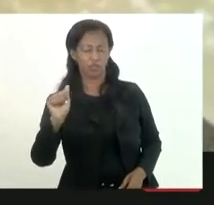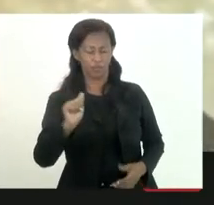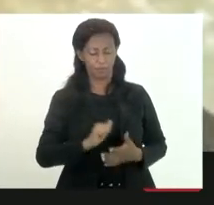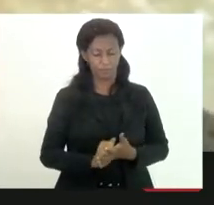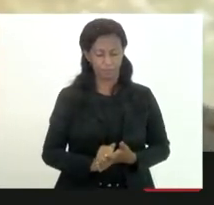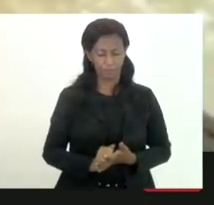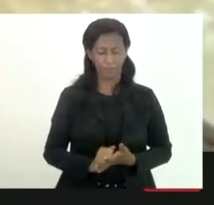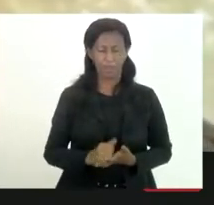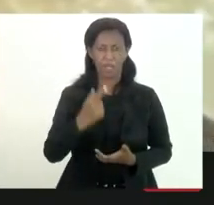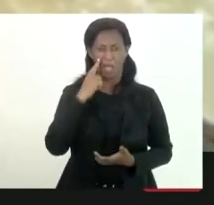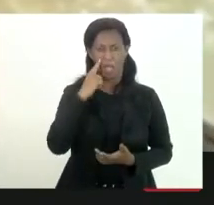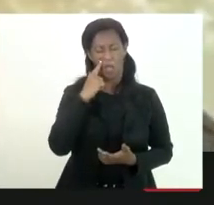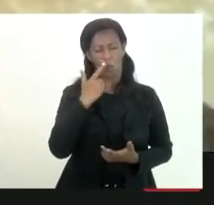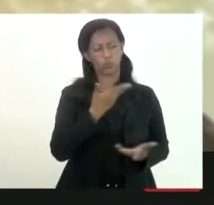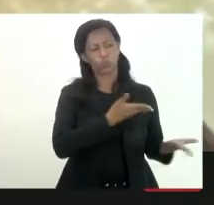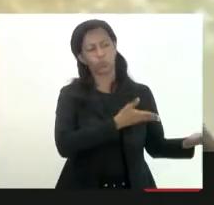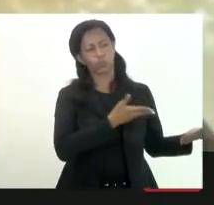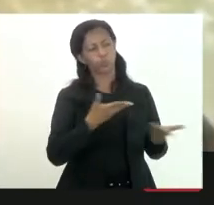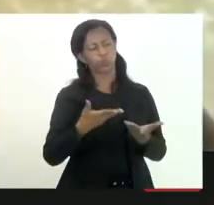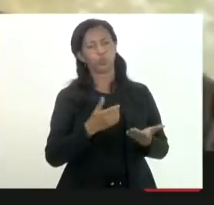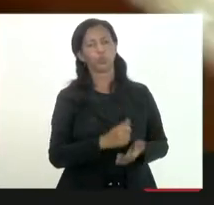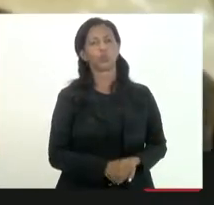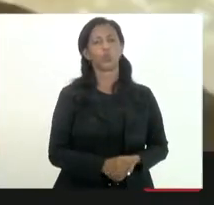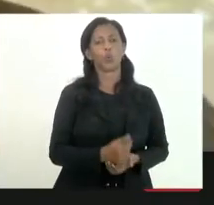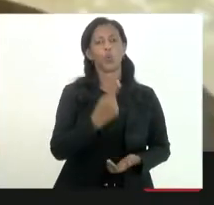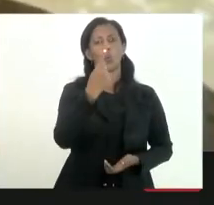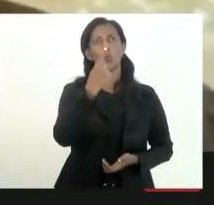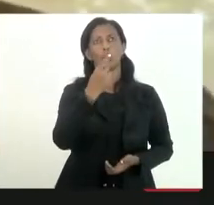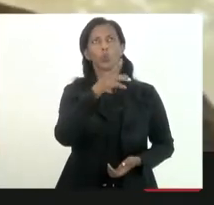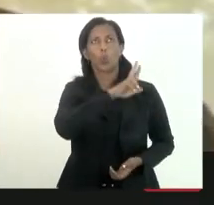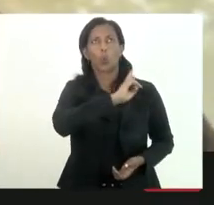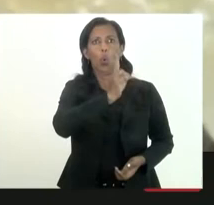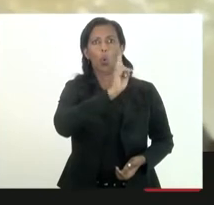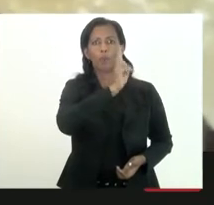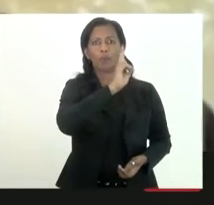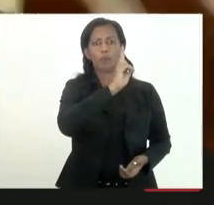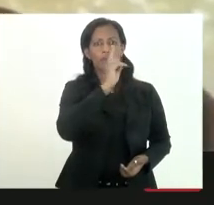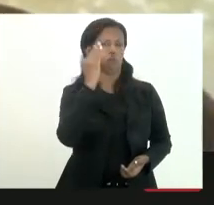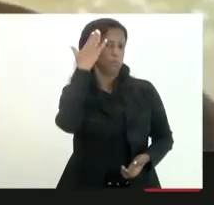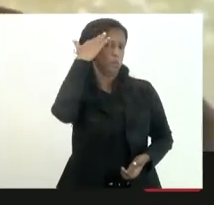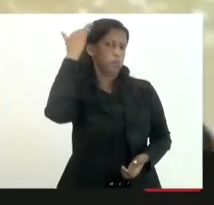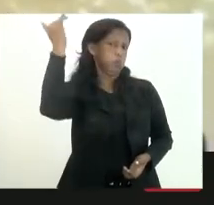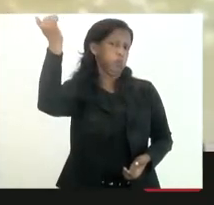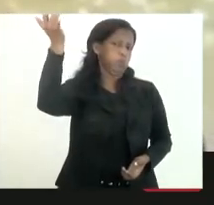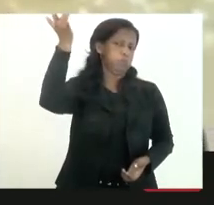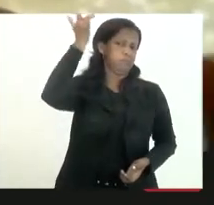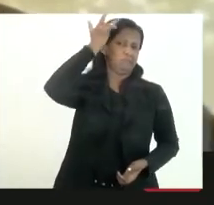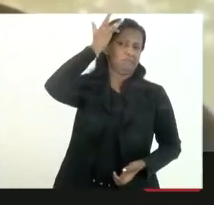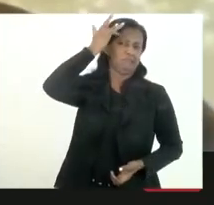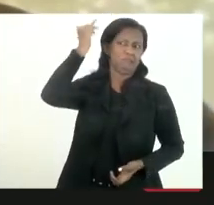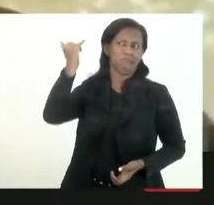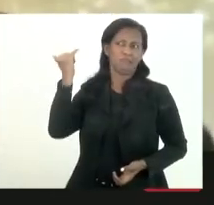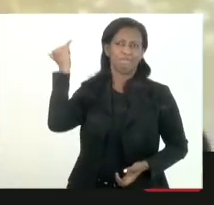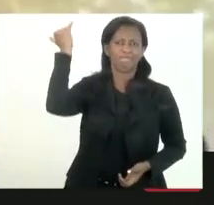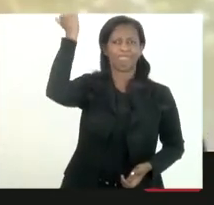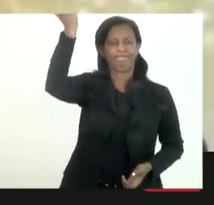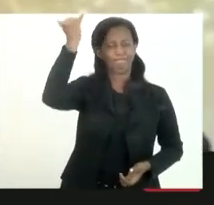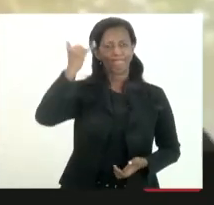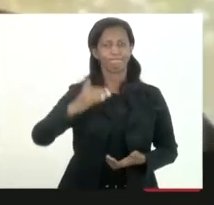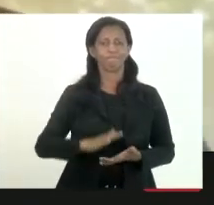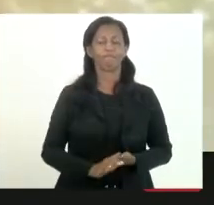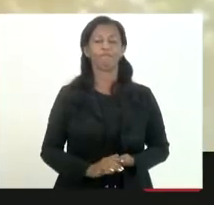Márcio de Jagum, que é um dos grandes nomes, né? Um intelectual da área que milita muito no